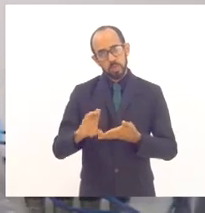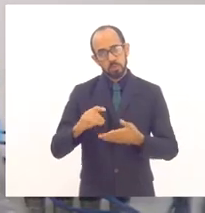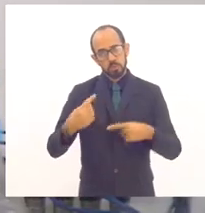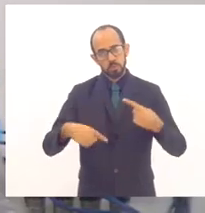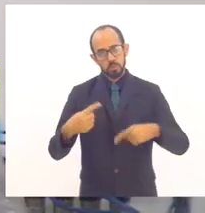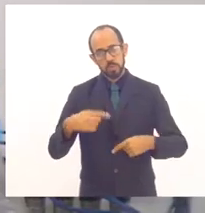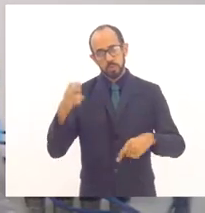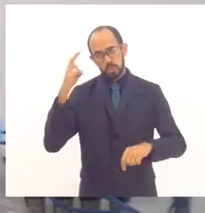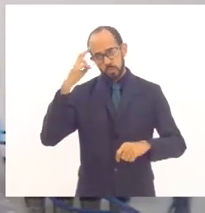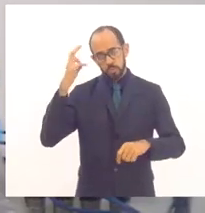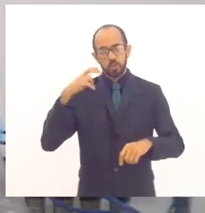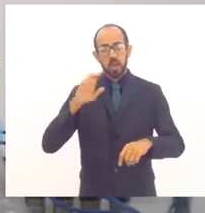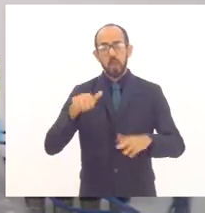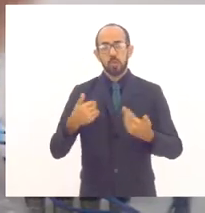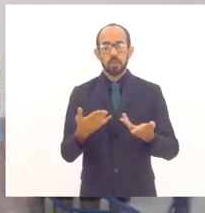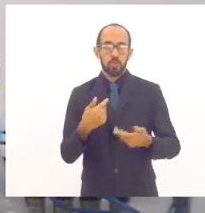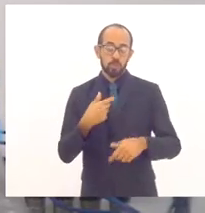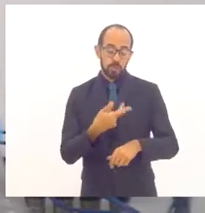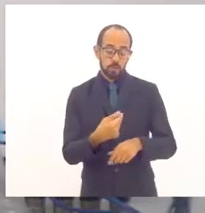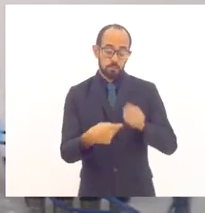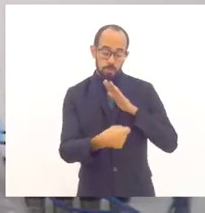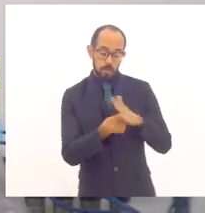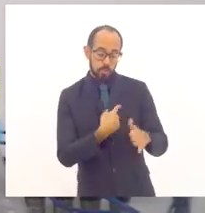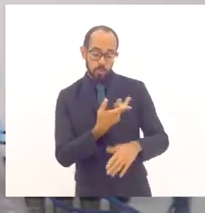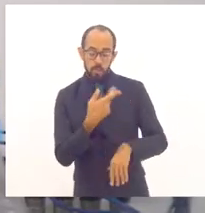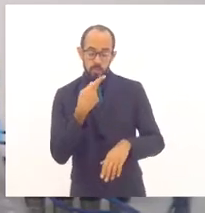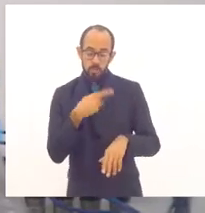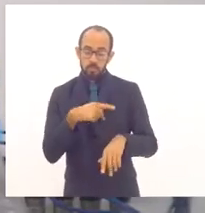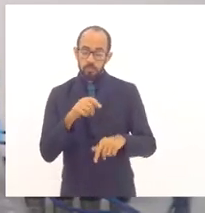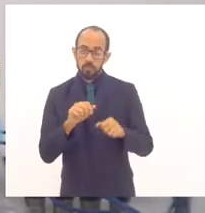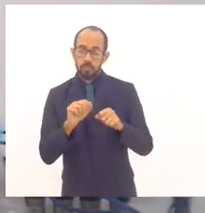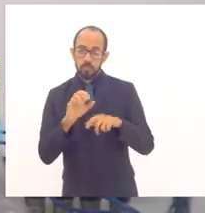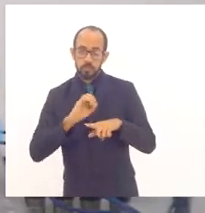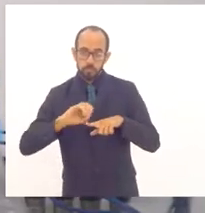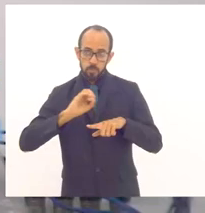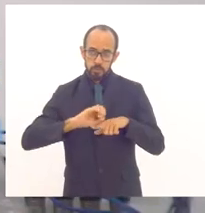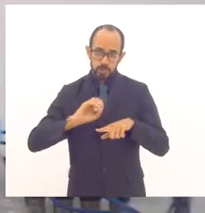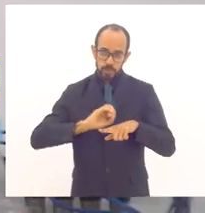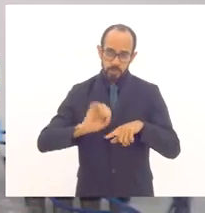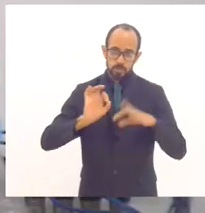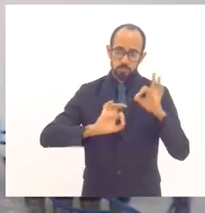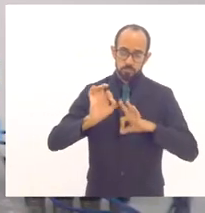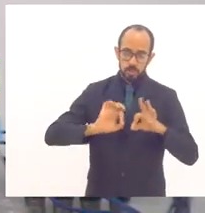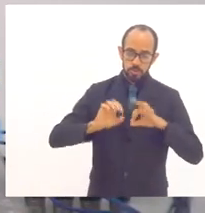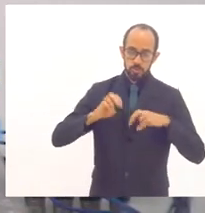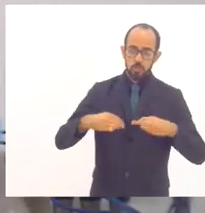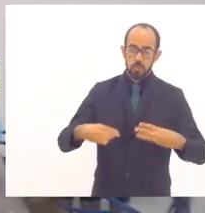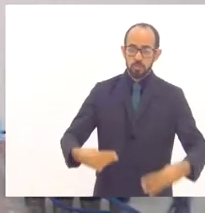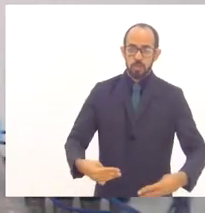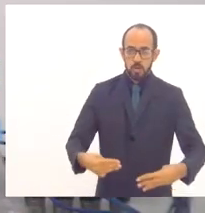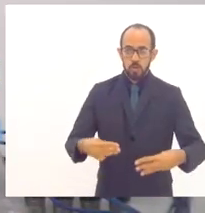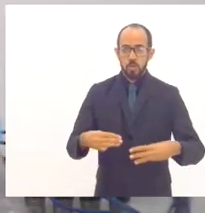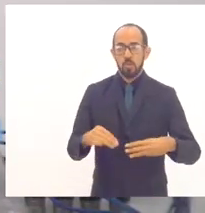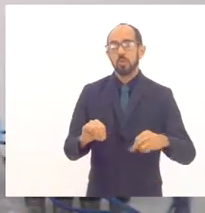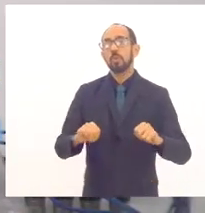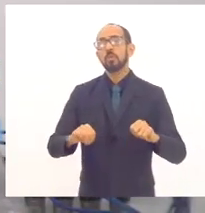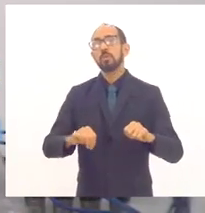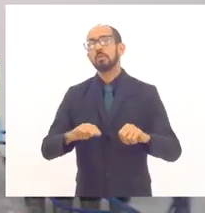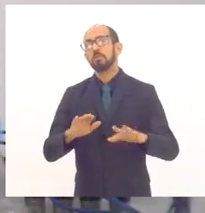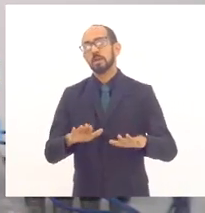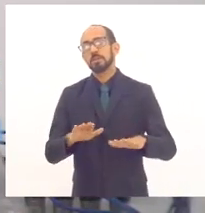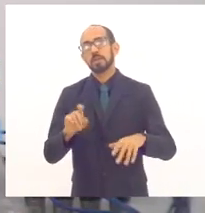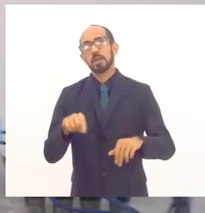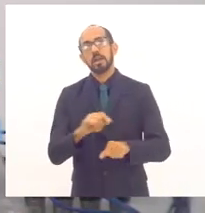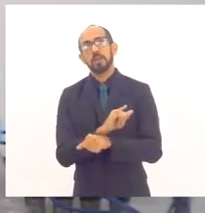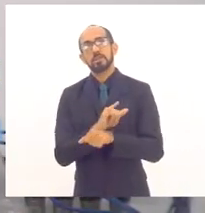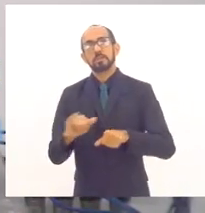nos procurou, e aí eu falei, bem, vamos fazer uma oficina de plano museológico, e apesar de ter esse nome, né, plano museológico é o